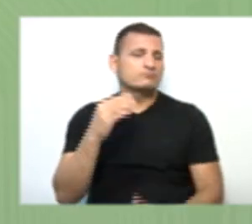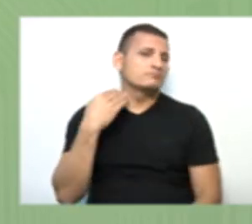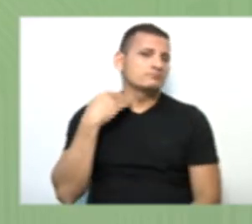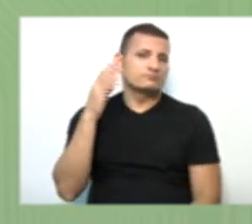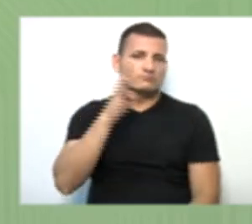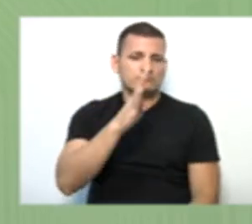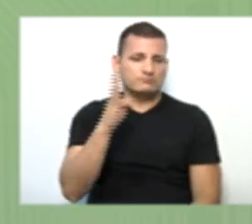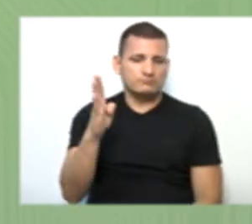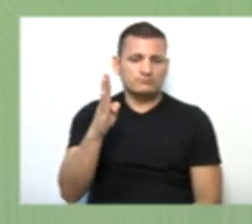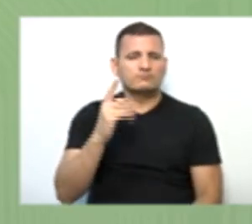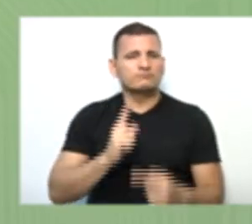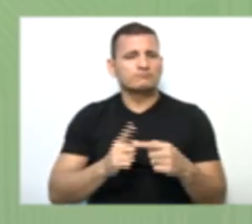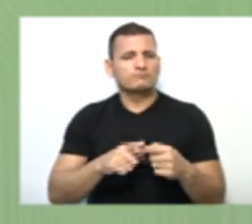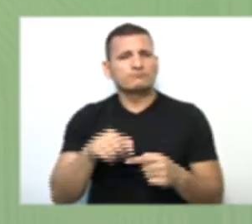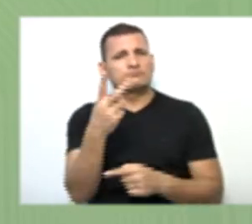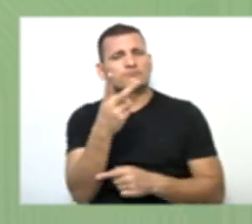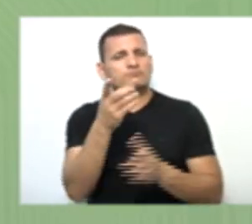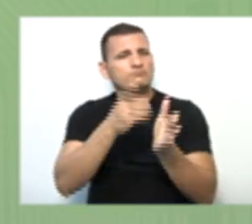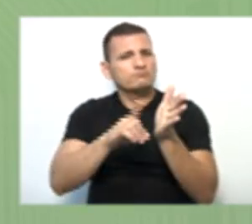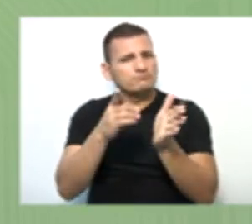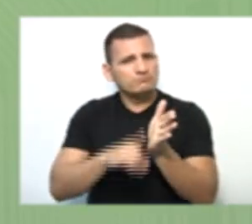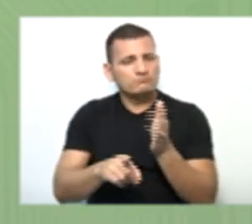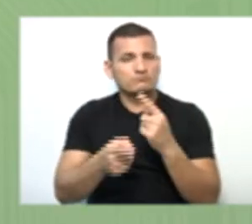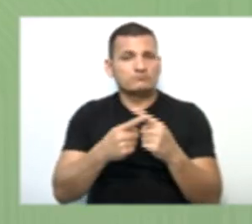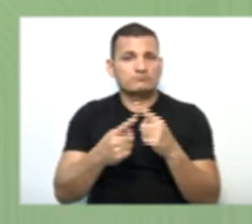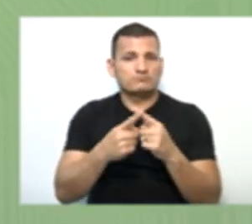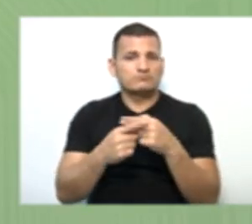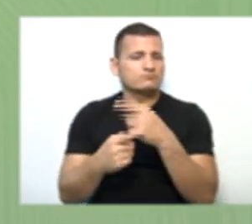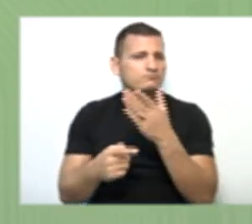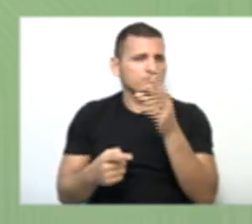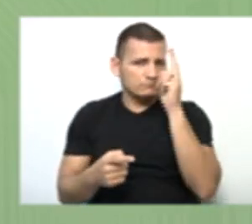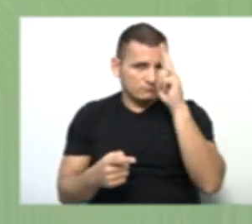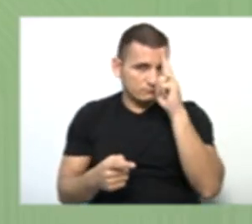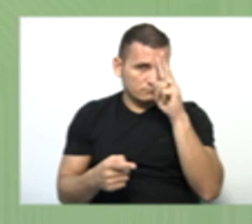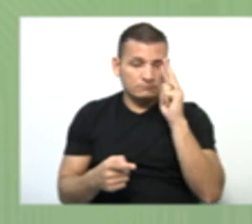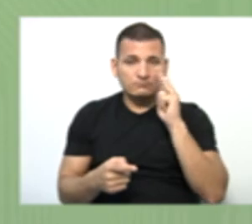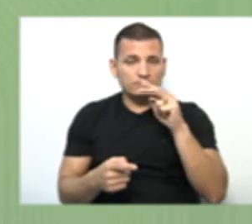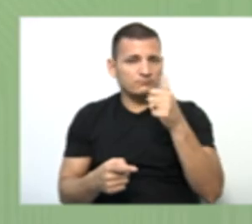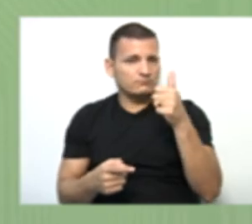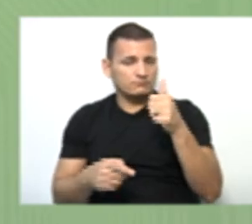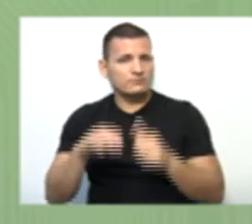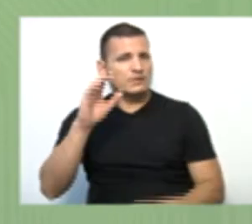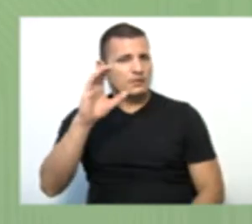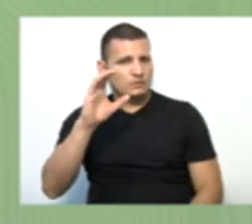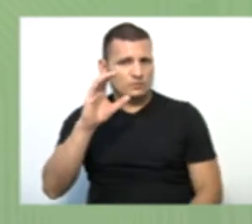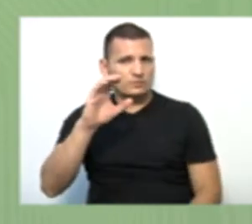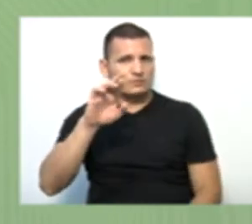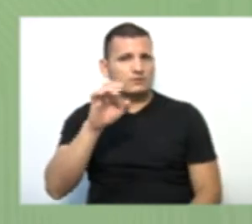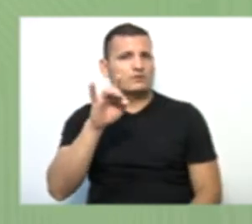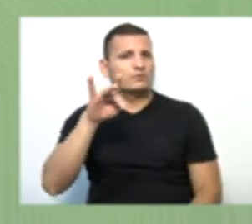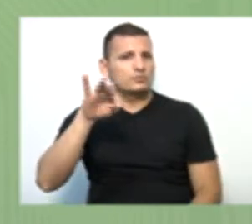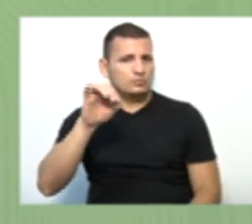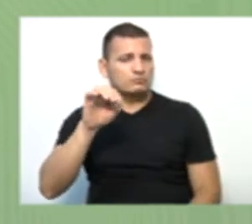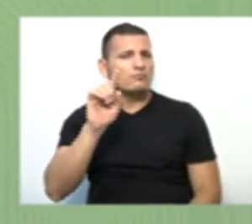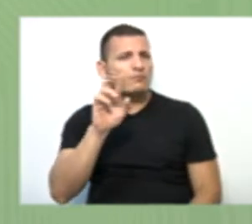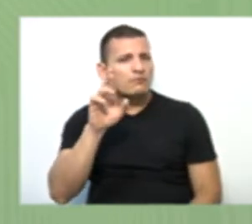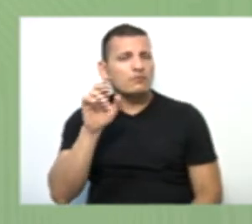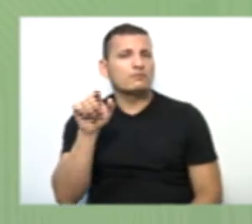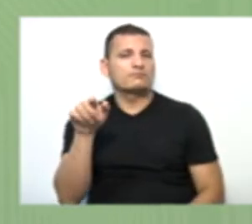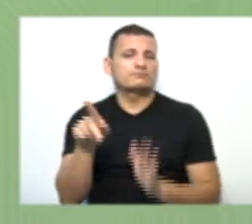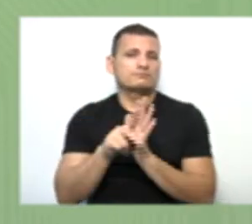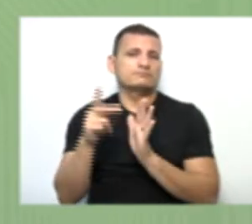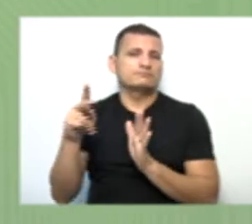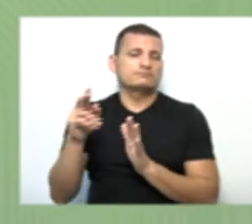que houve dois débitos? Lembra? Vamos ver o crédito primeiro. Qual foi a origem? A origem foi do cliente, né?